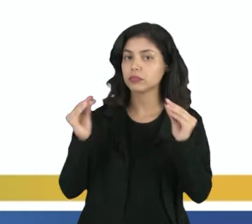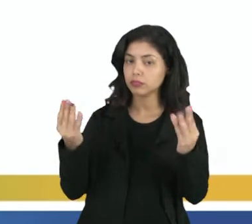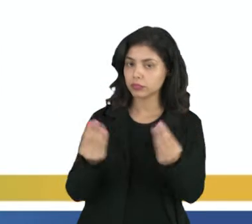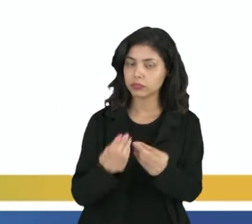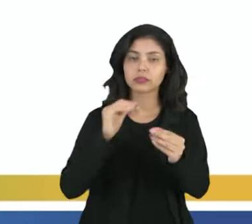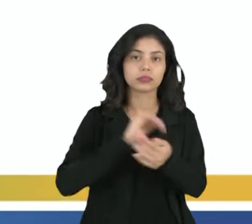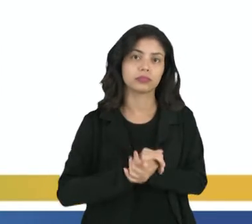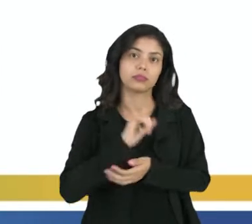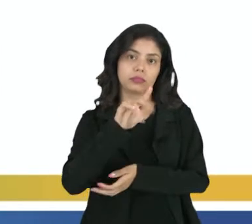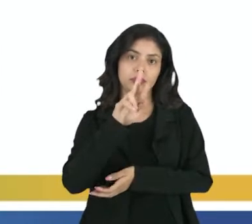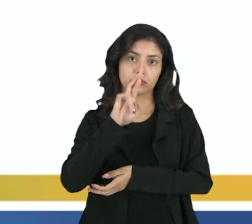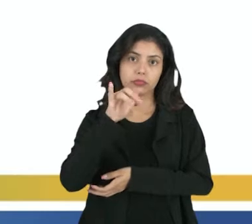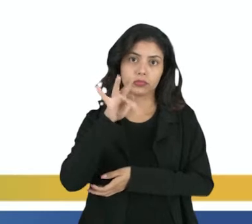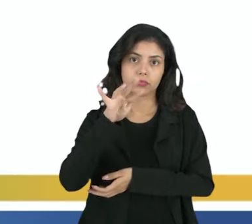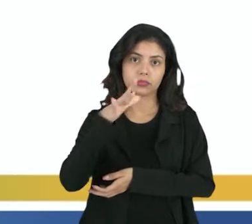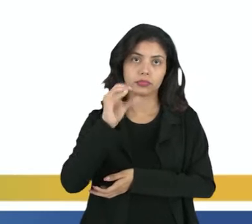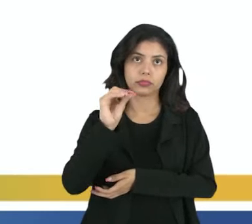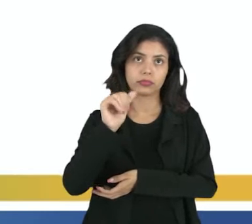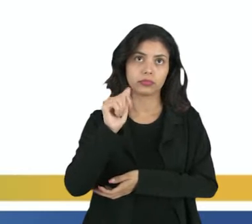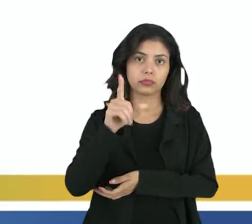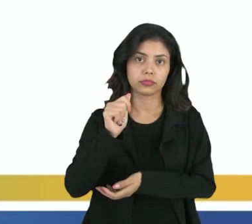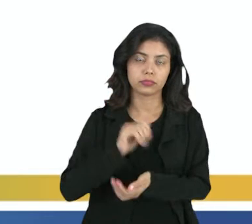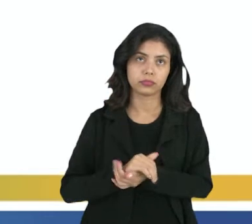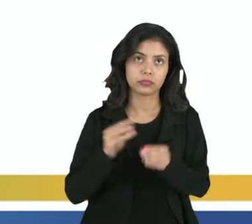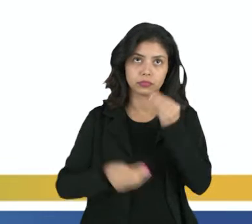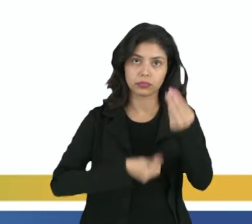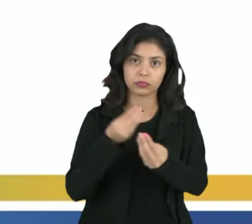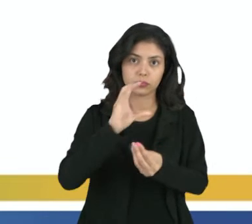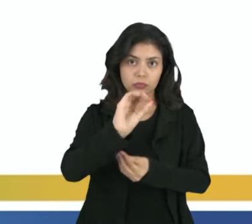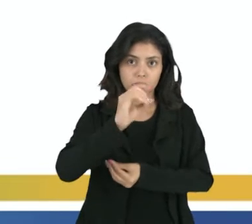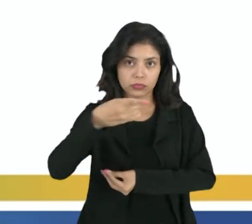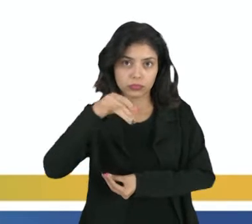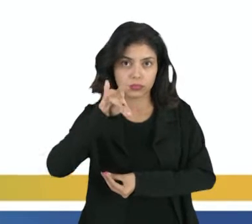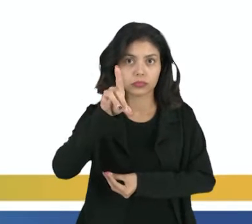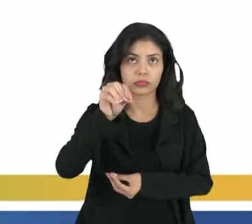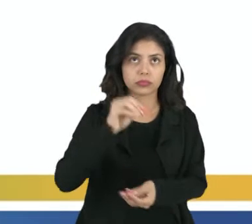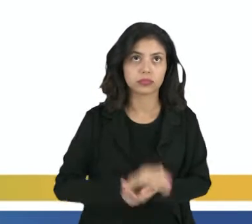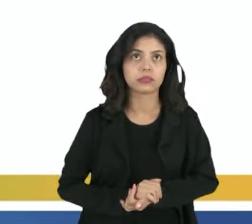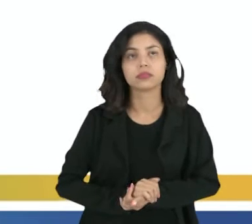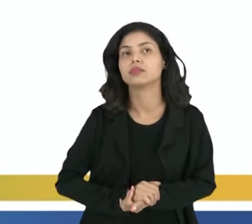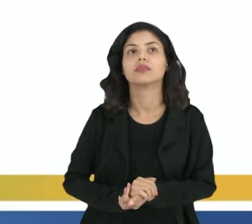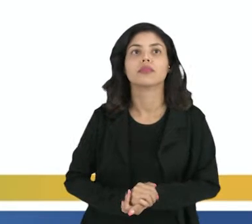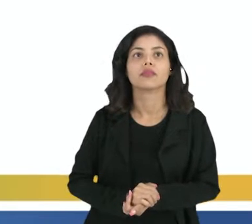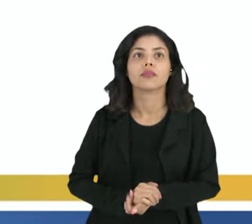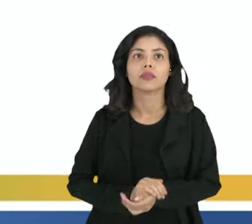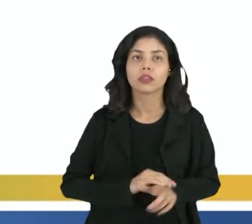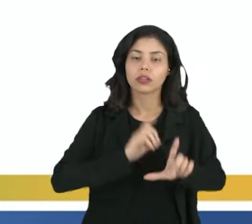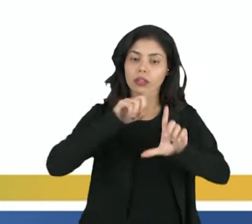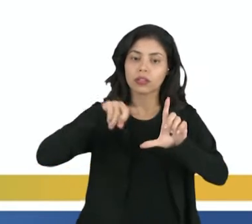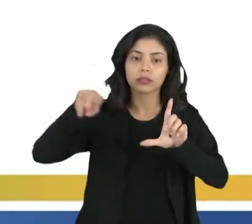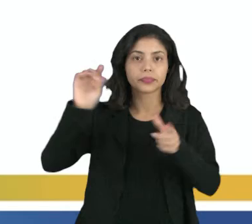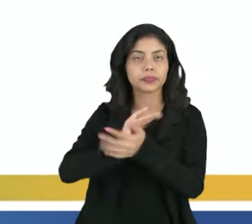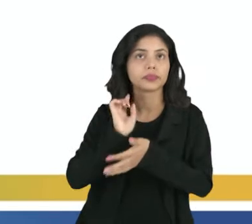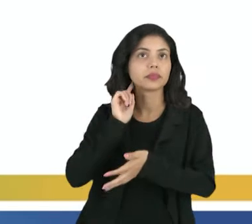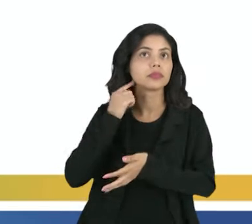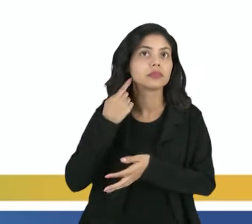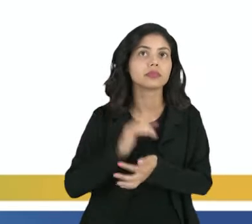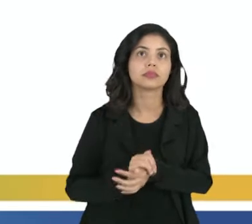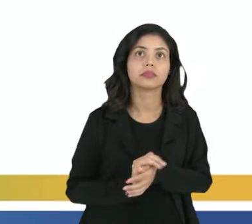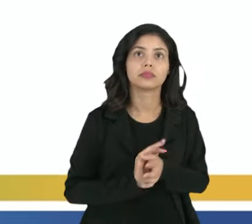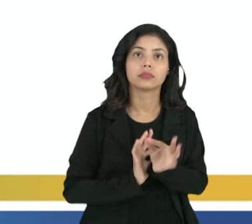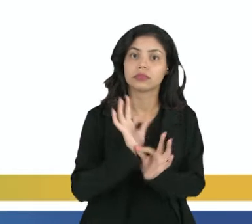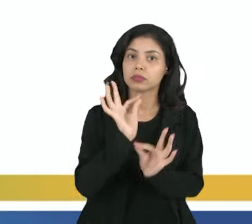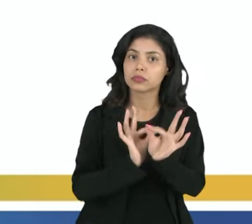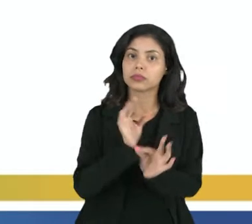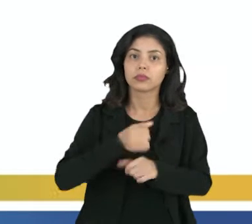substâncias classificadas como óxidos ok é tão o nível de poluição atmosférica é